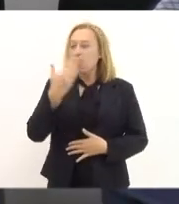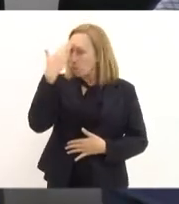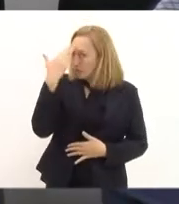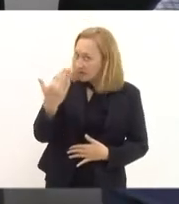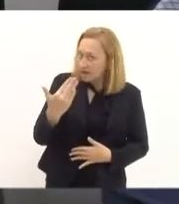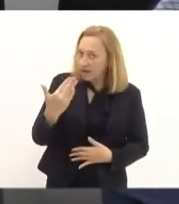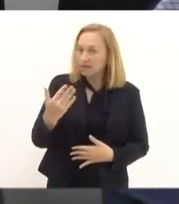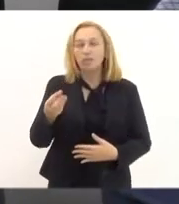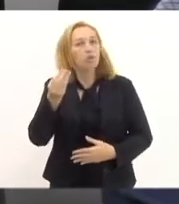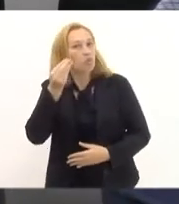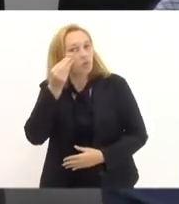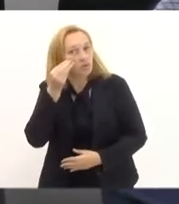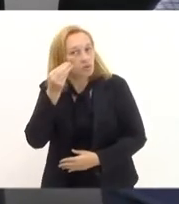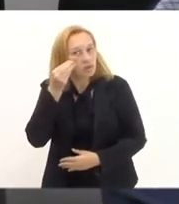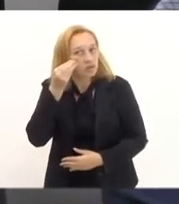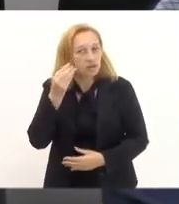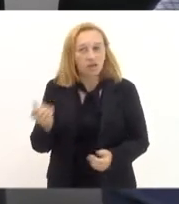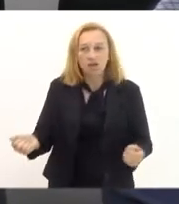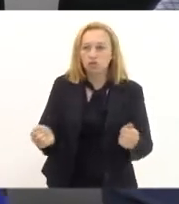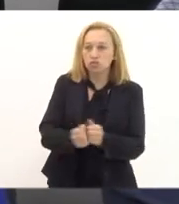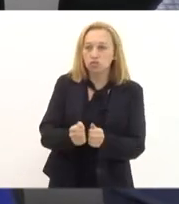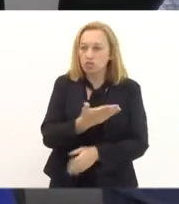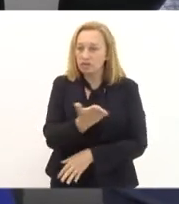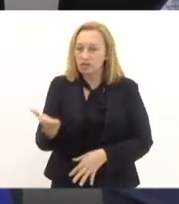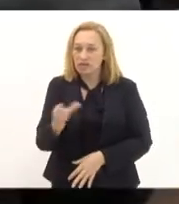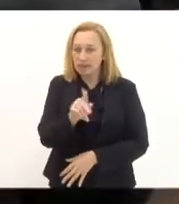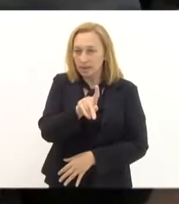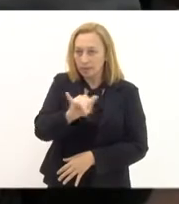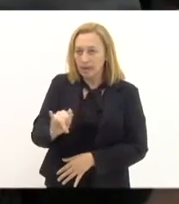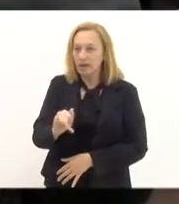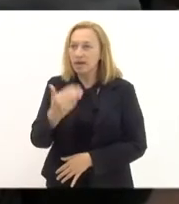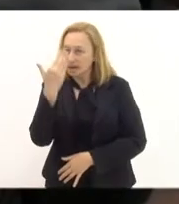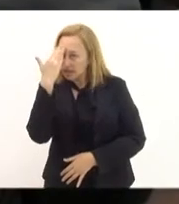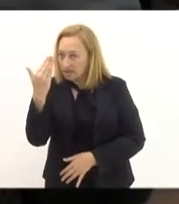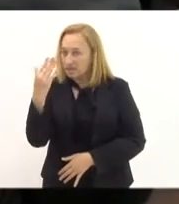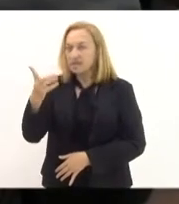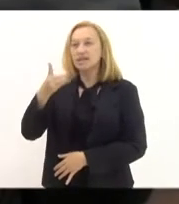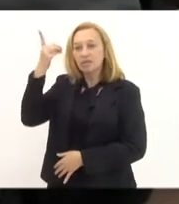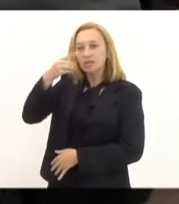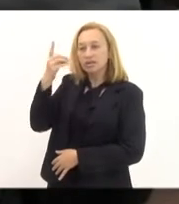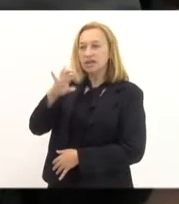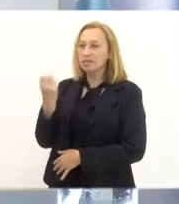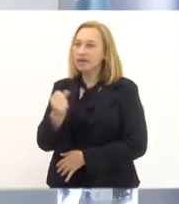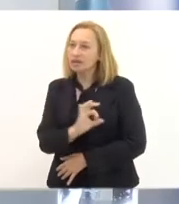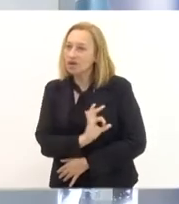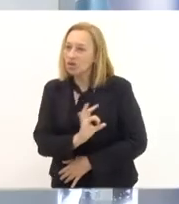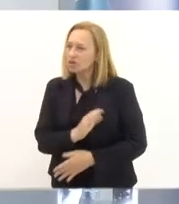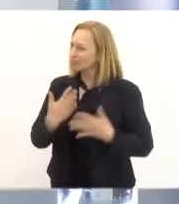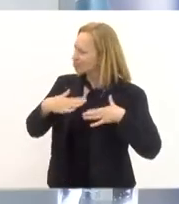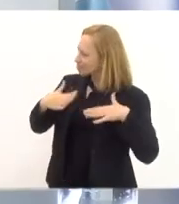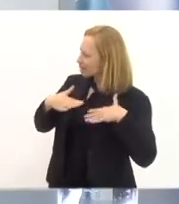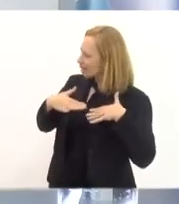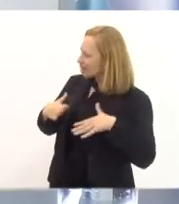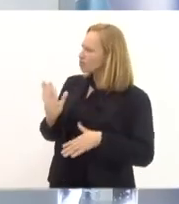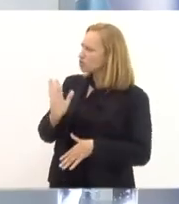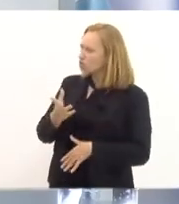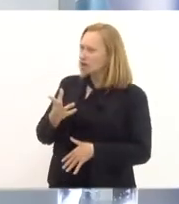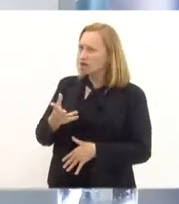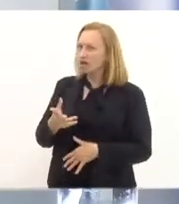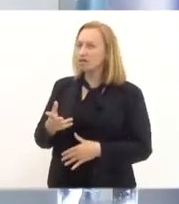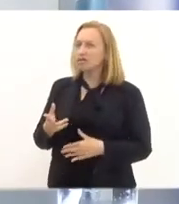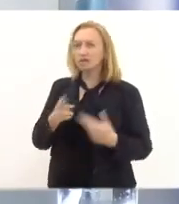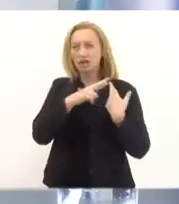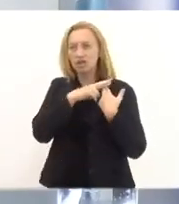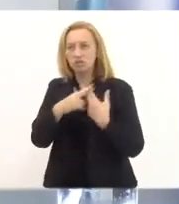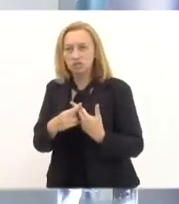obrigada pela oportunidade tá nessa CPI eu queria agradecer as provas deputada Martha Rocha Fico tranquila já que a deputada ver vai subir